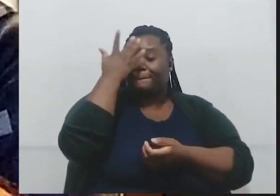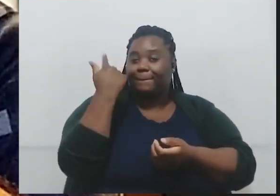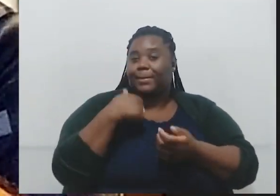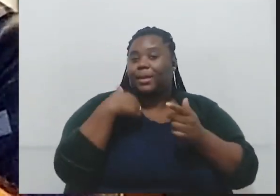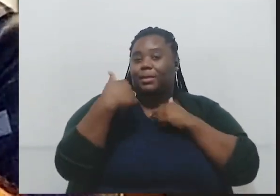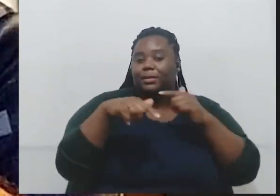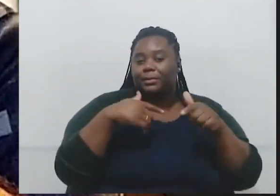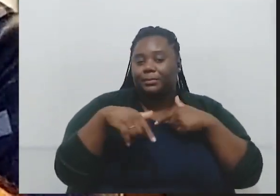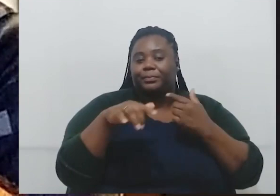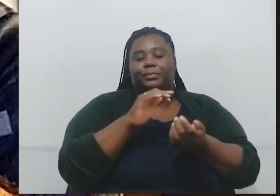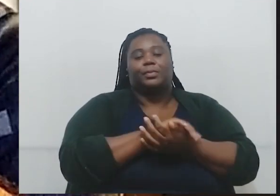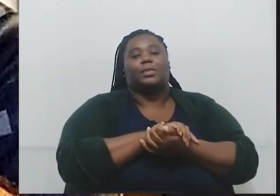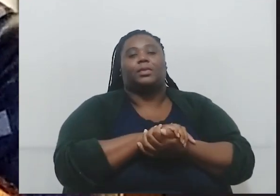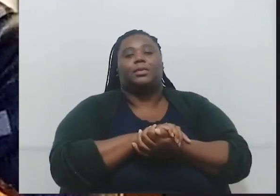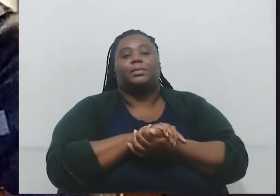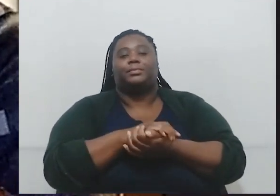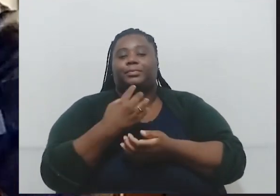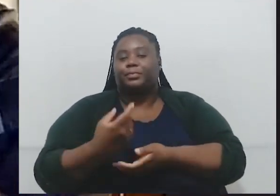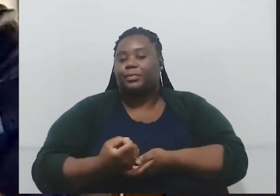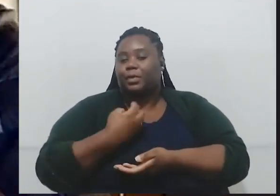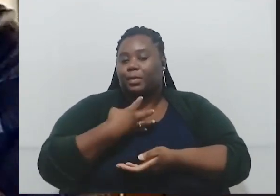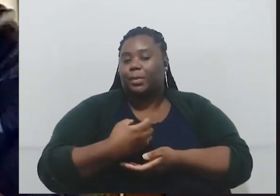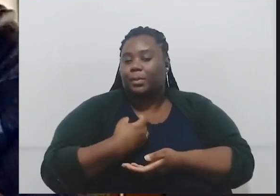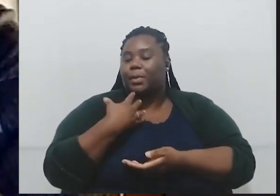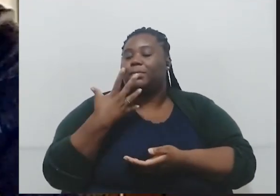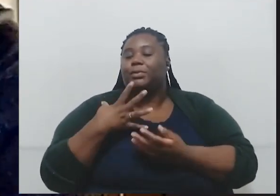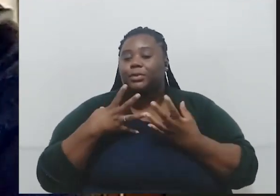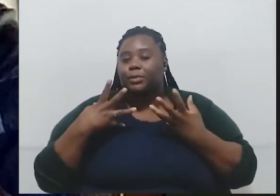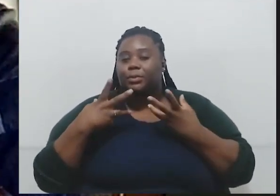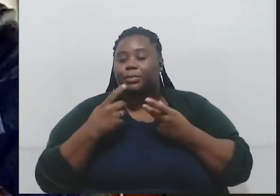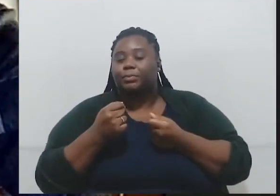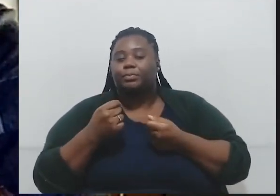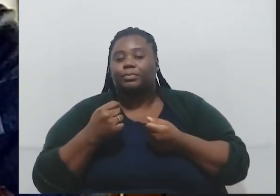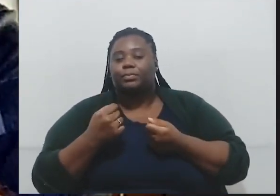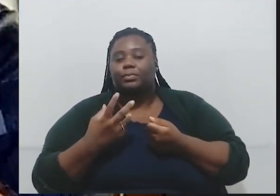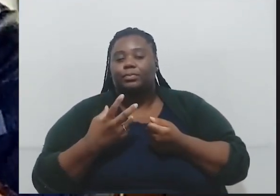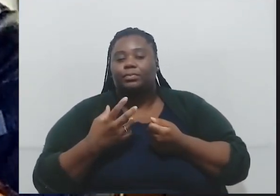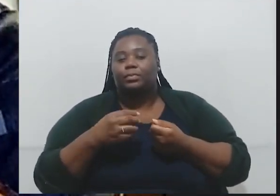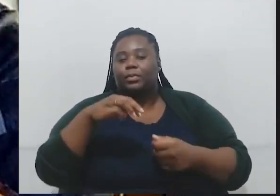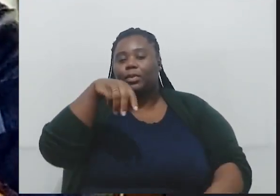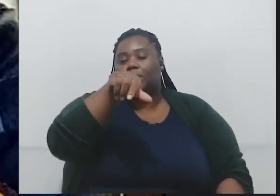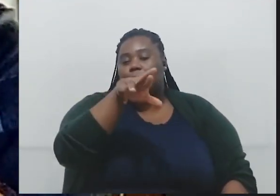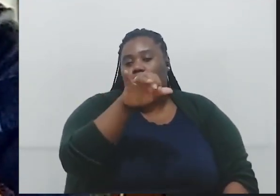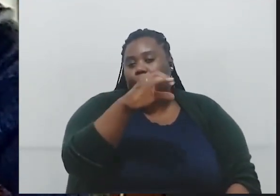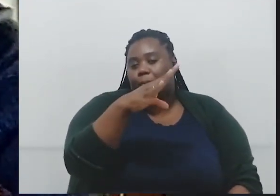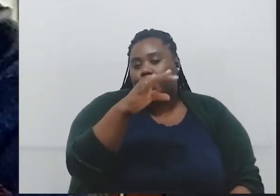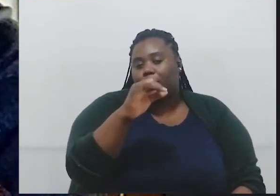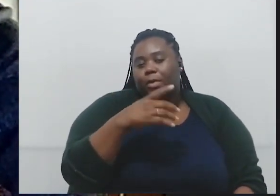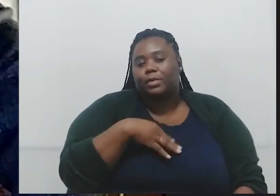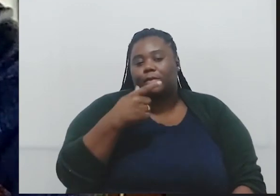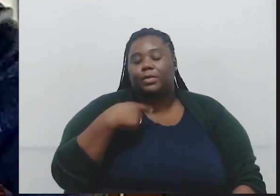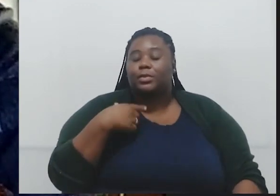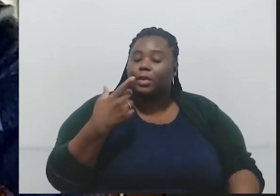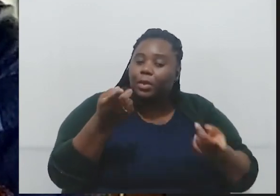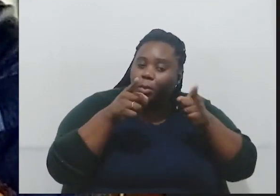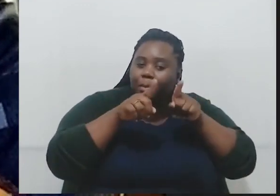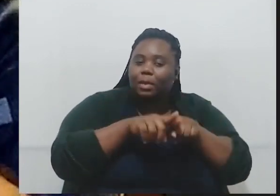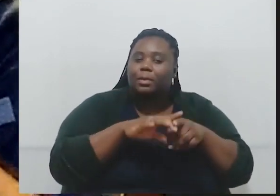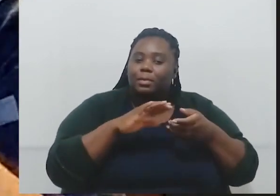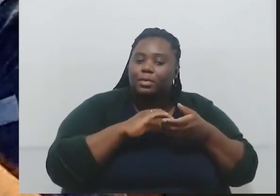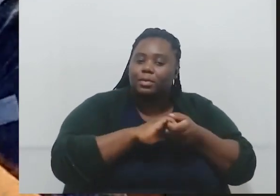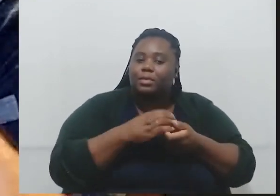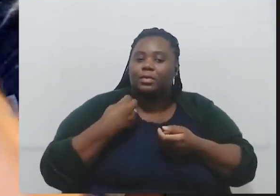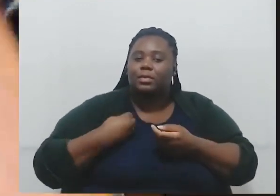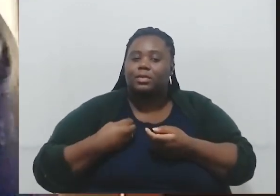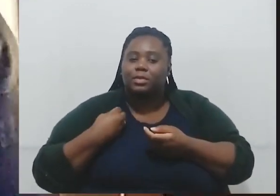costumam me emocionar muito, assim, sabe, Rafa? Com o Maurício Lima, por exemplo, eu tenho uma parceria que é de